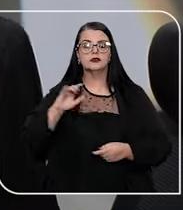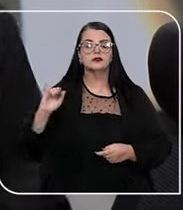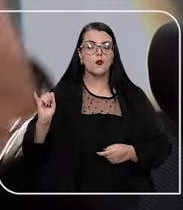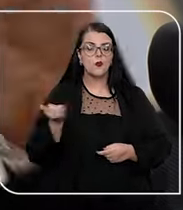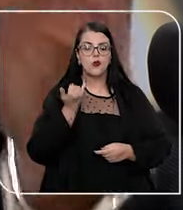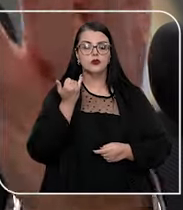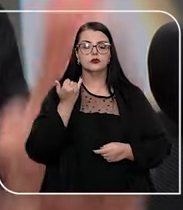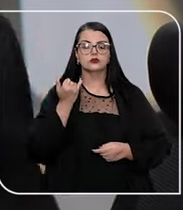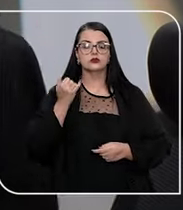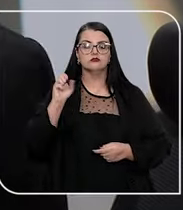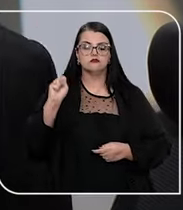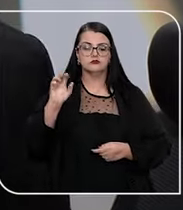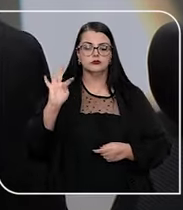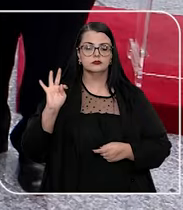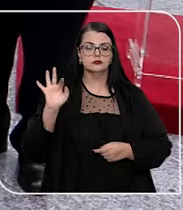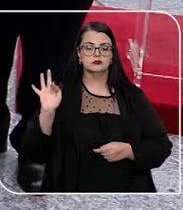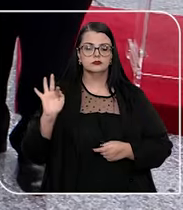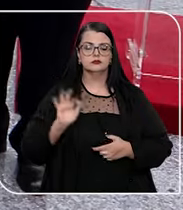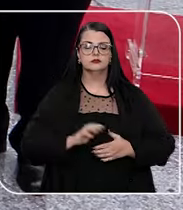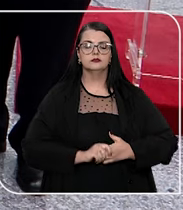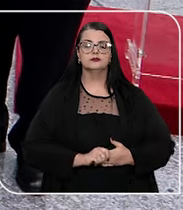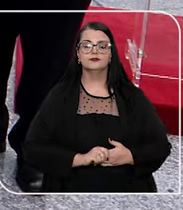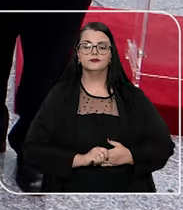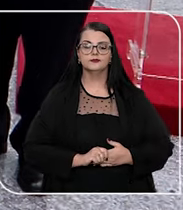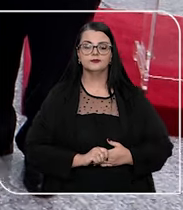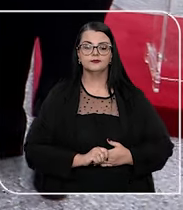tive oportunidade de ir pro